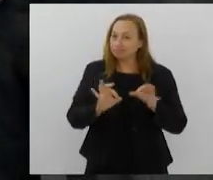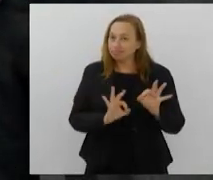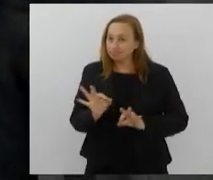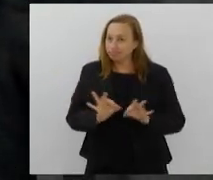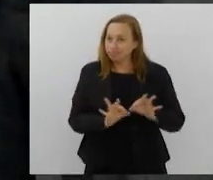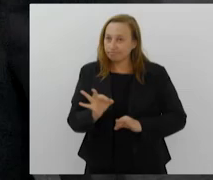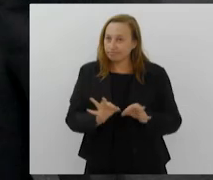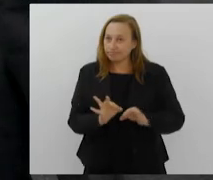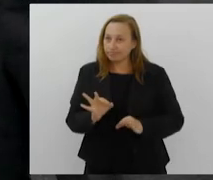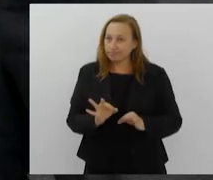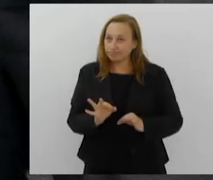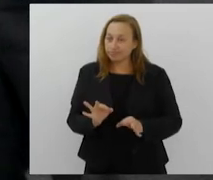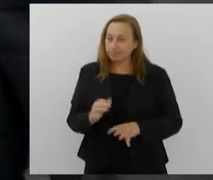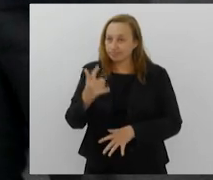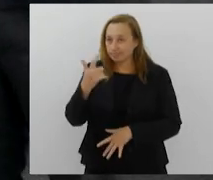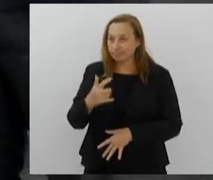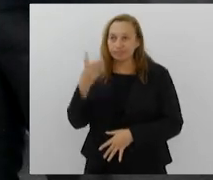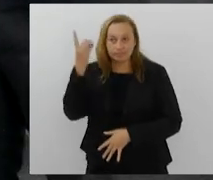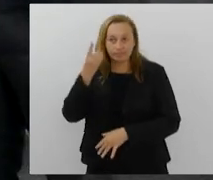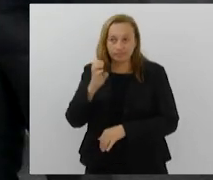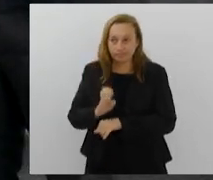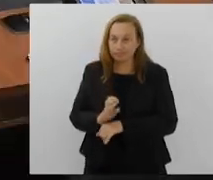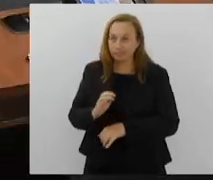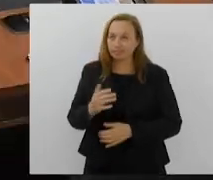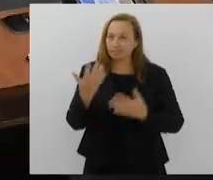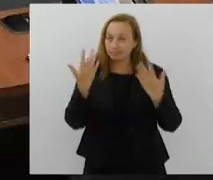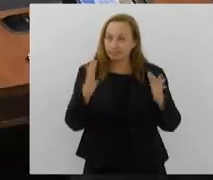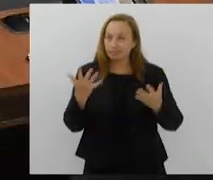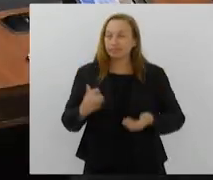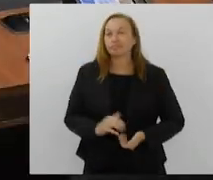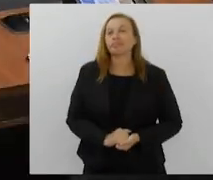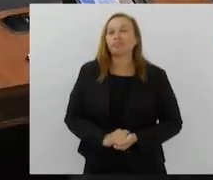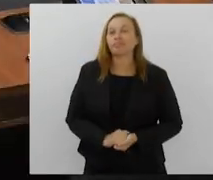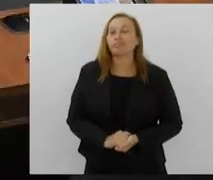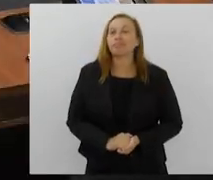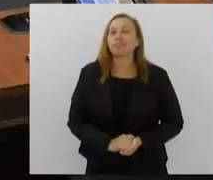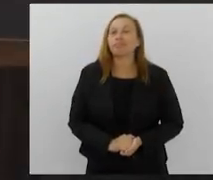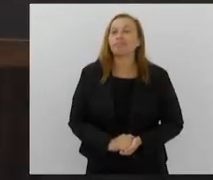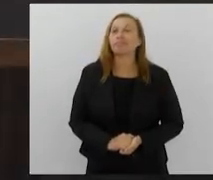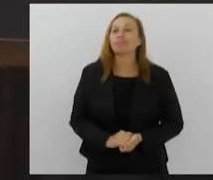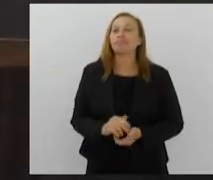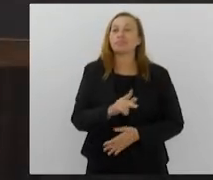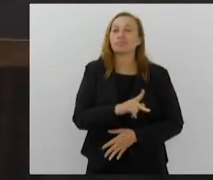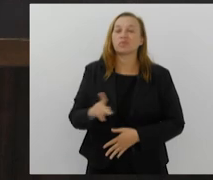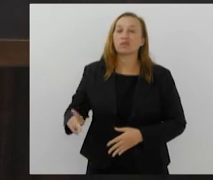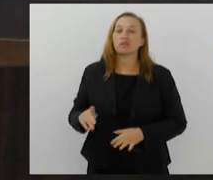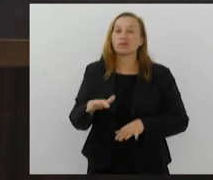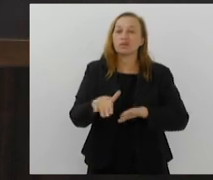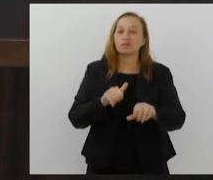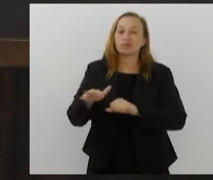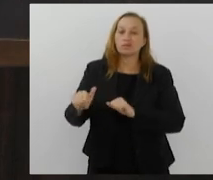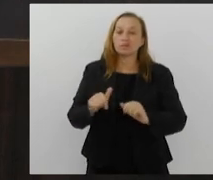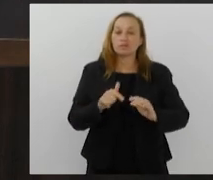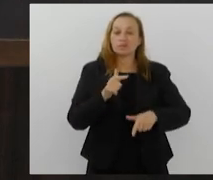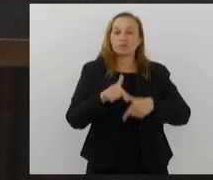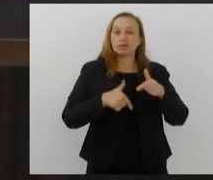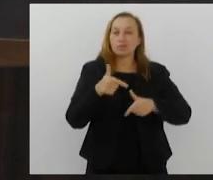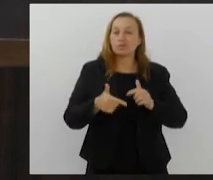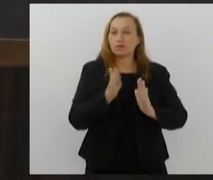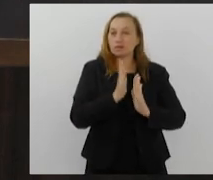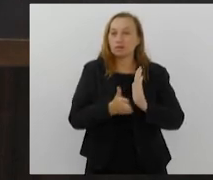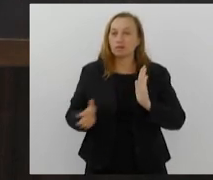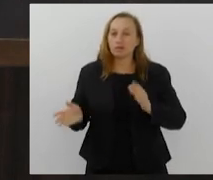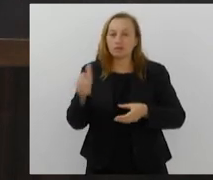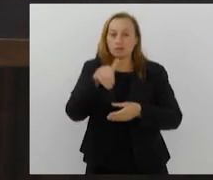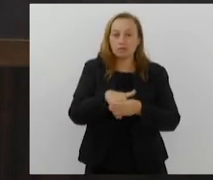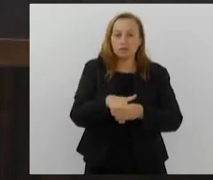para estar nessa posição como deputado estadual. É, a presidência gostaria de chamar os trabalhos à ordem e votar o